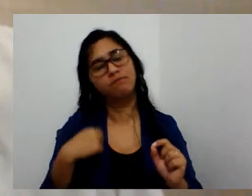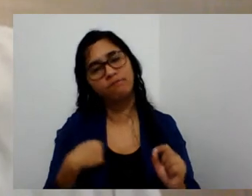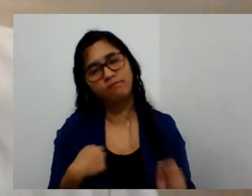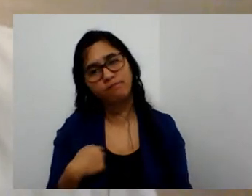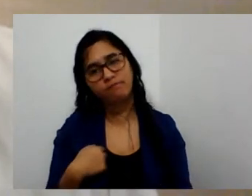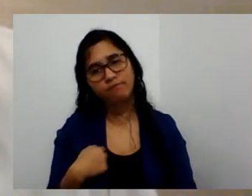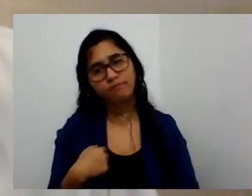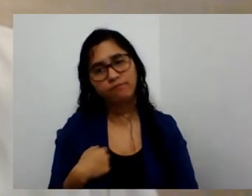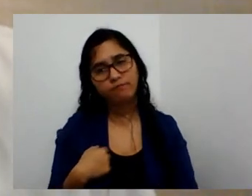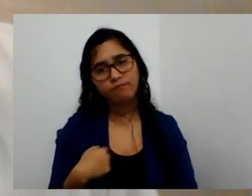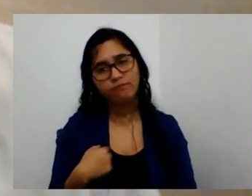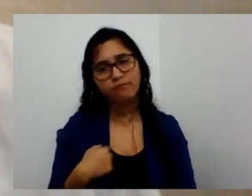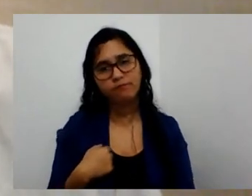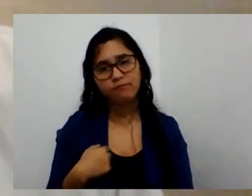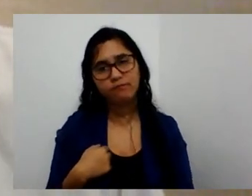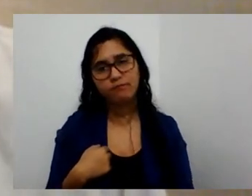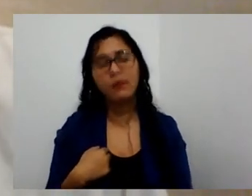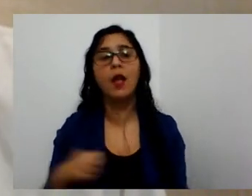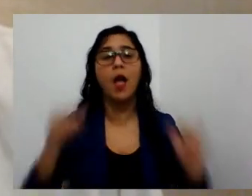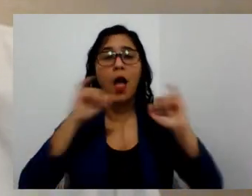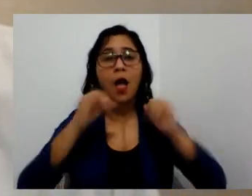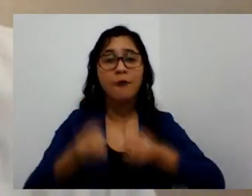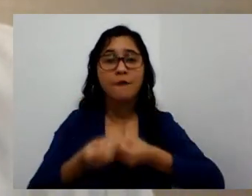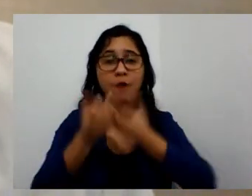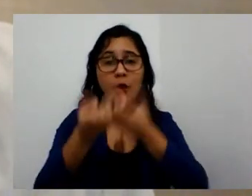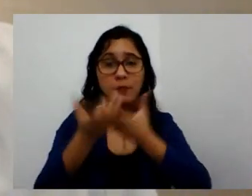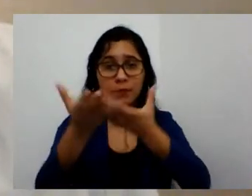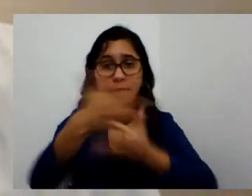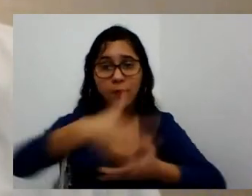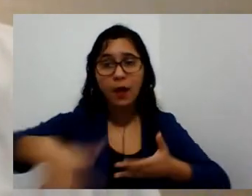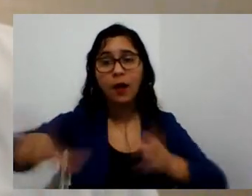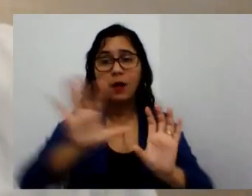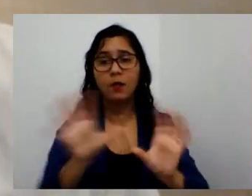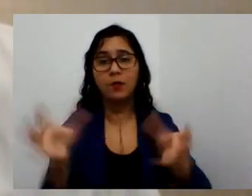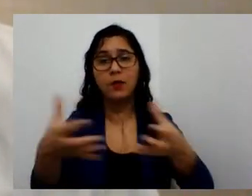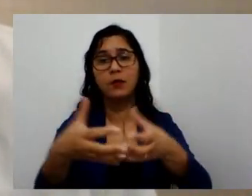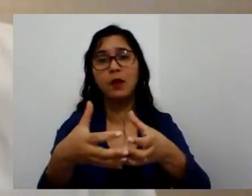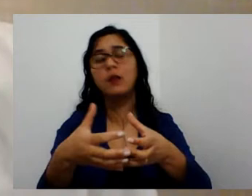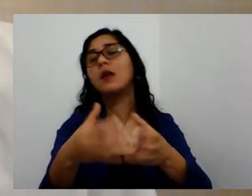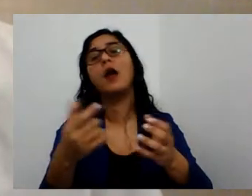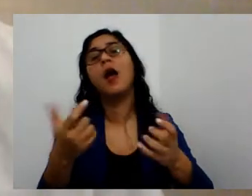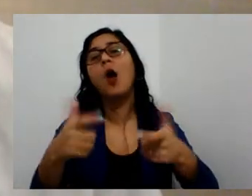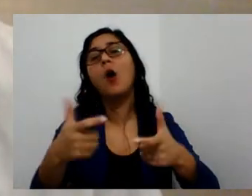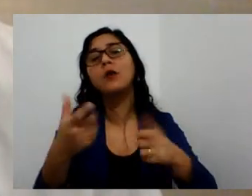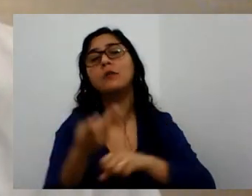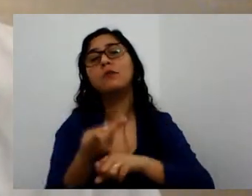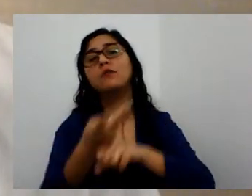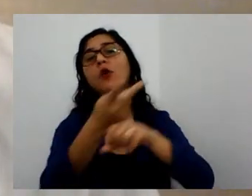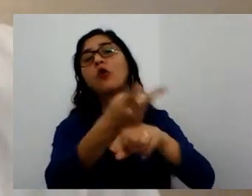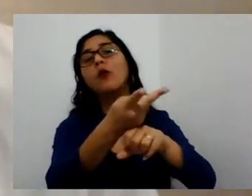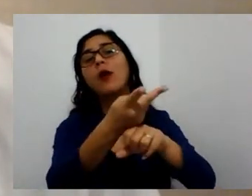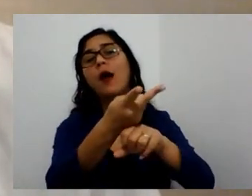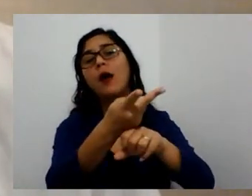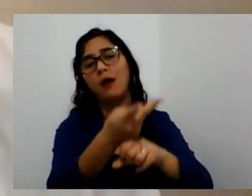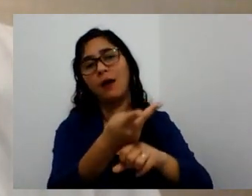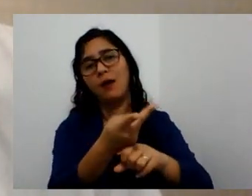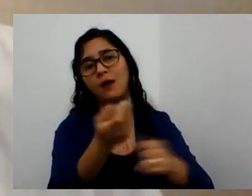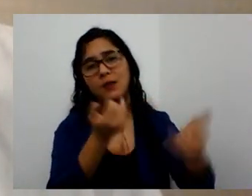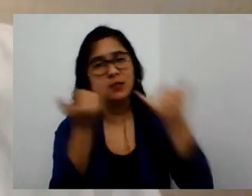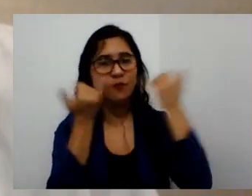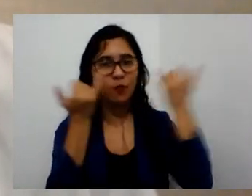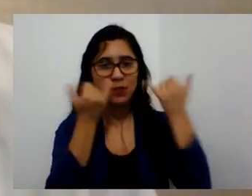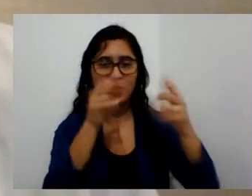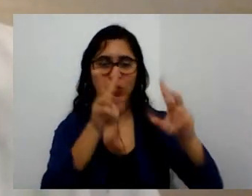de informar a comunidade onde ela deve procurar as informações relativas à